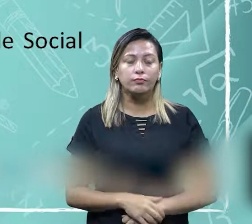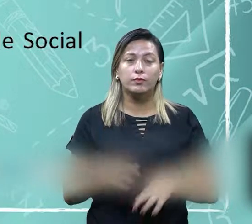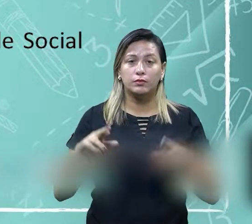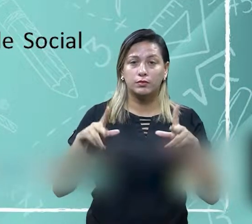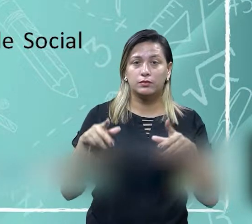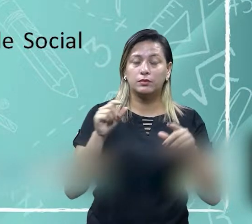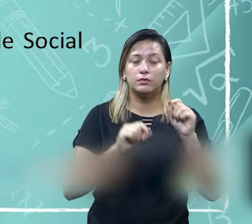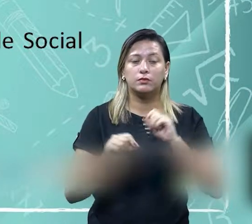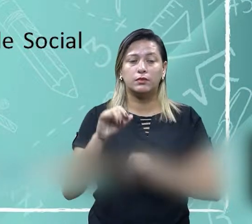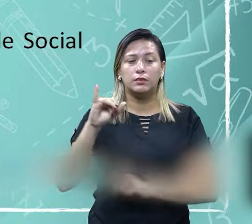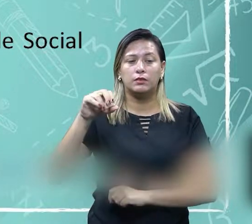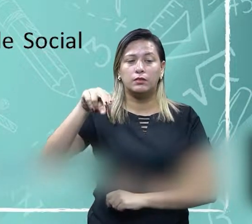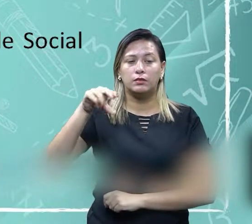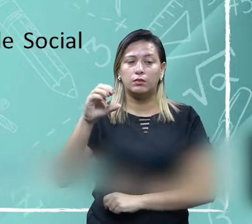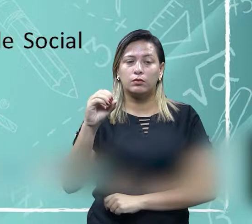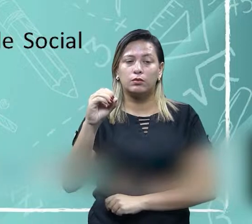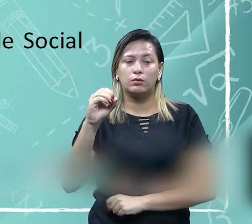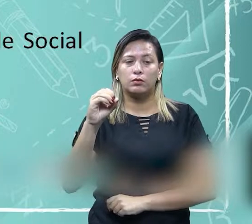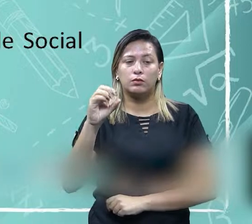diferencia é o